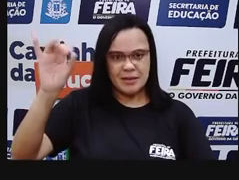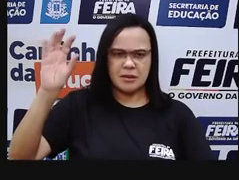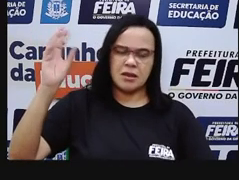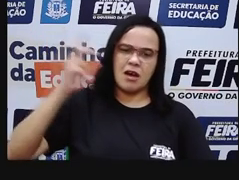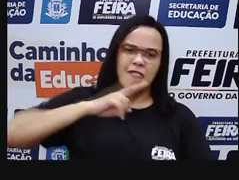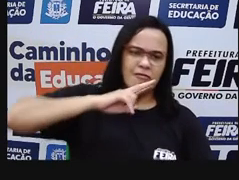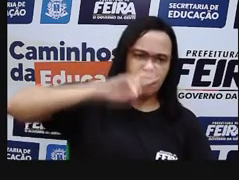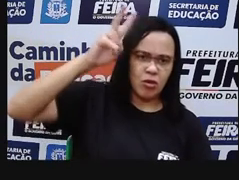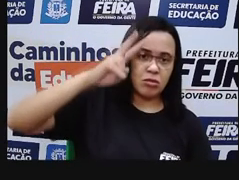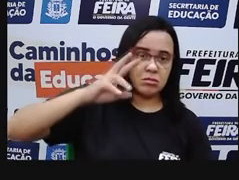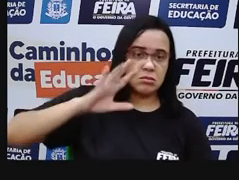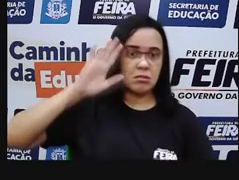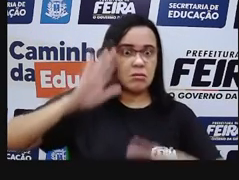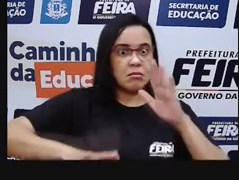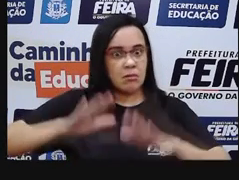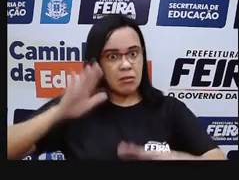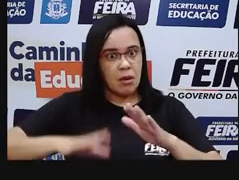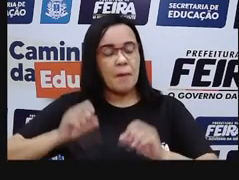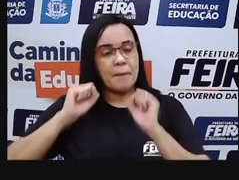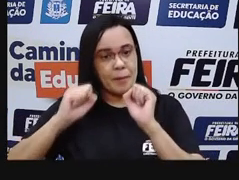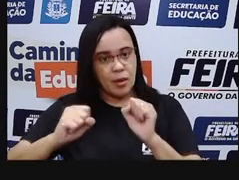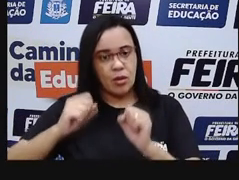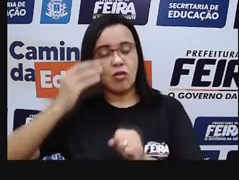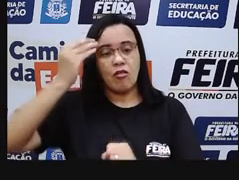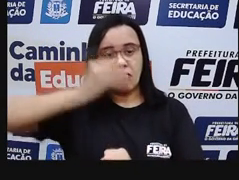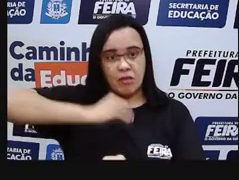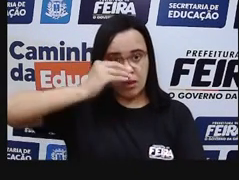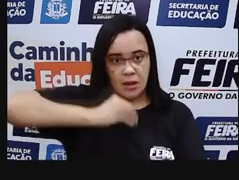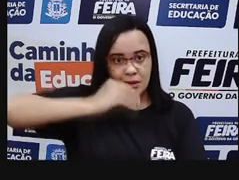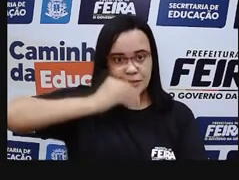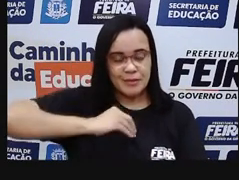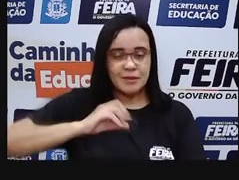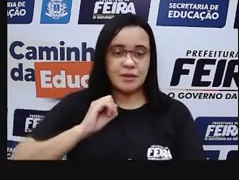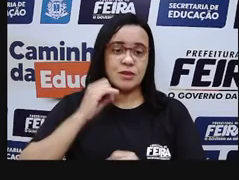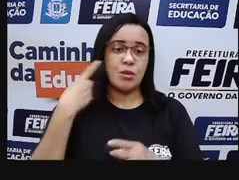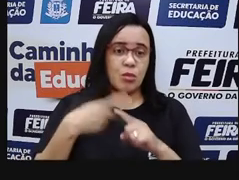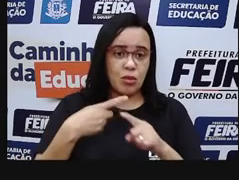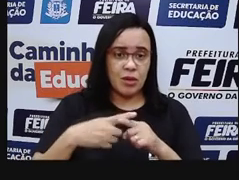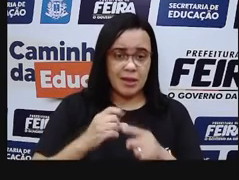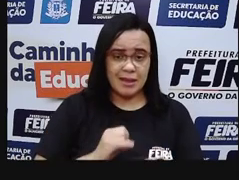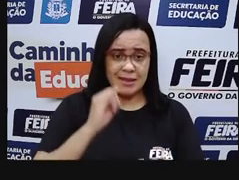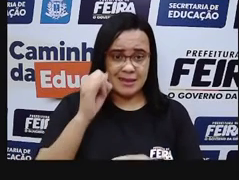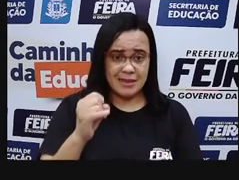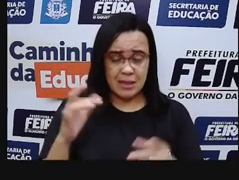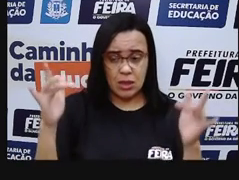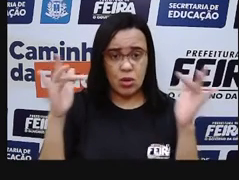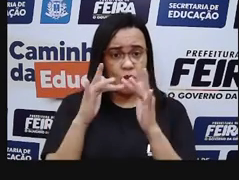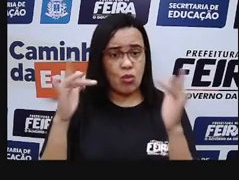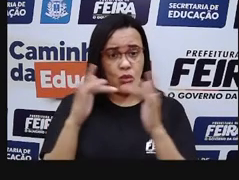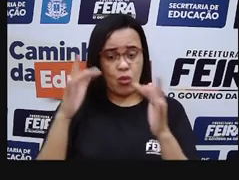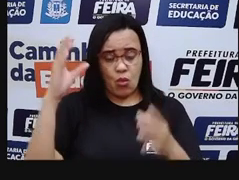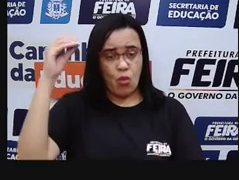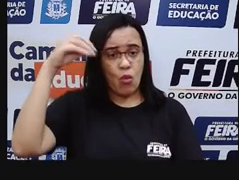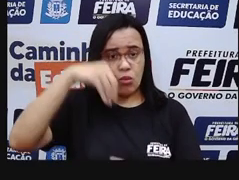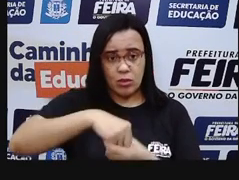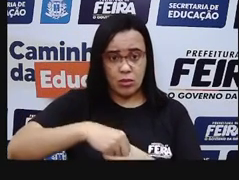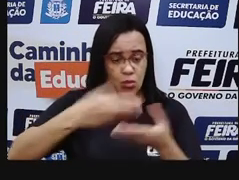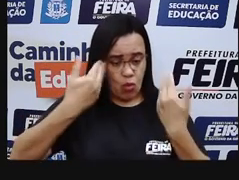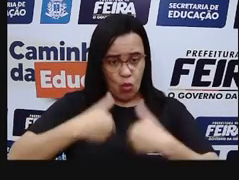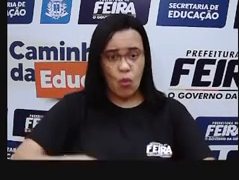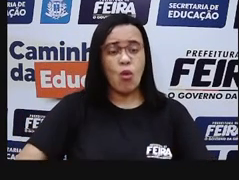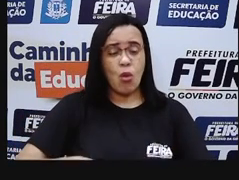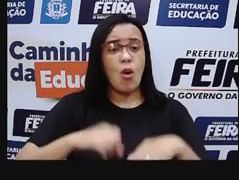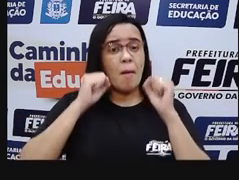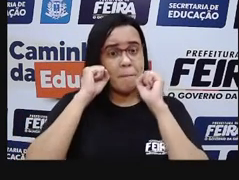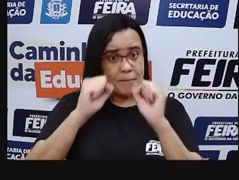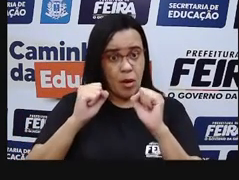e aí quando um vírus da convide né entrar em contato com meu corpo meu corpo já tem um combate né já